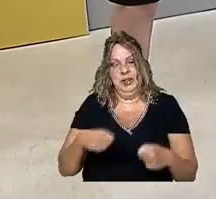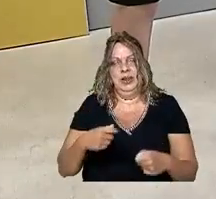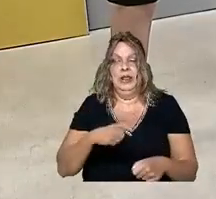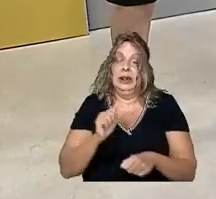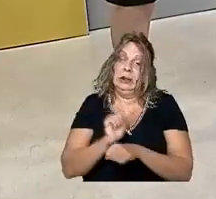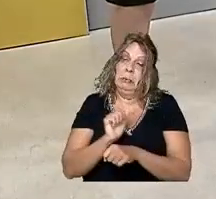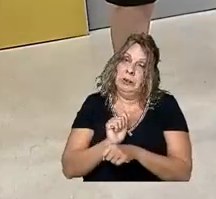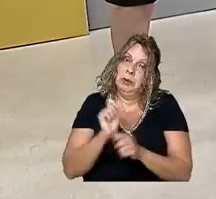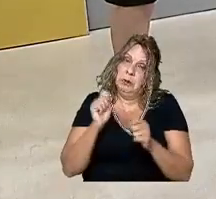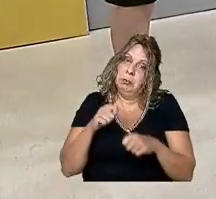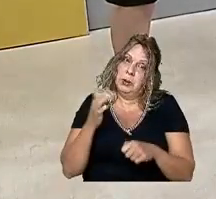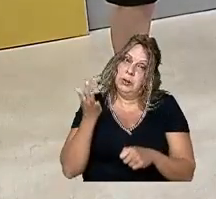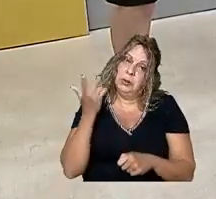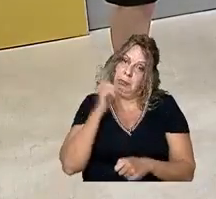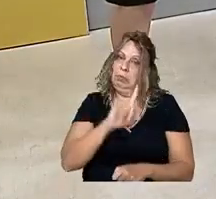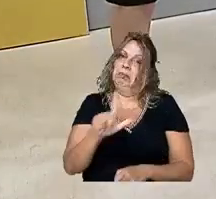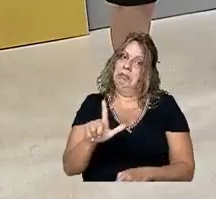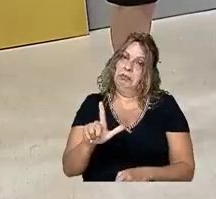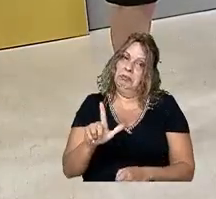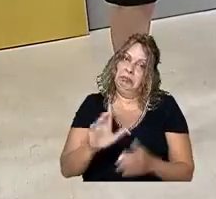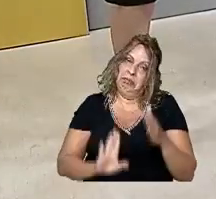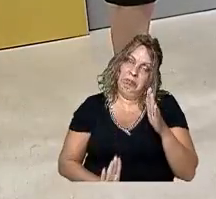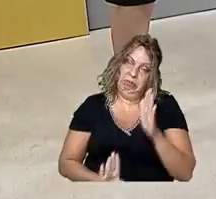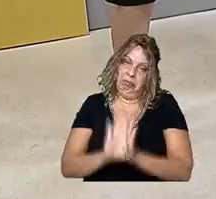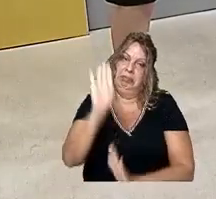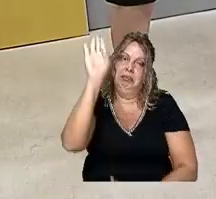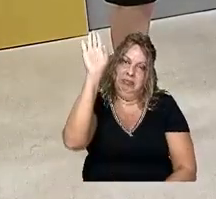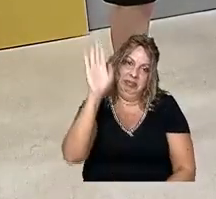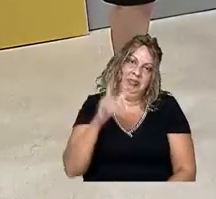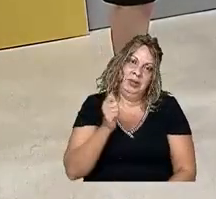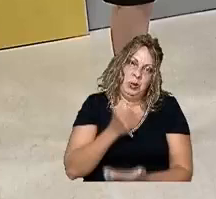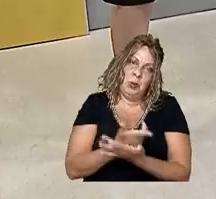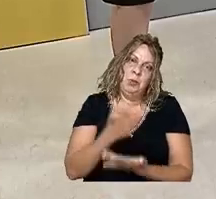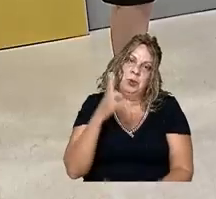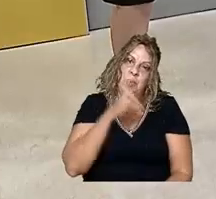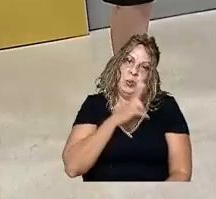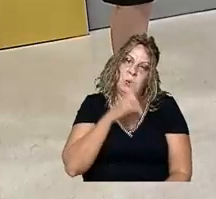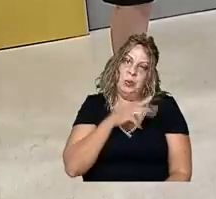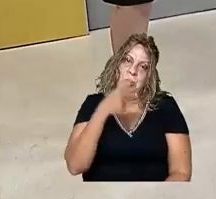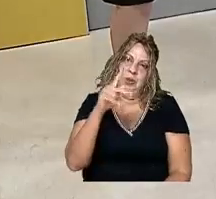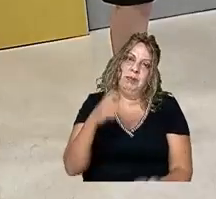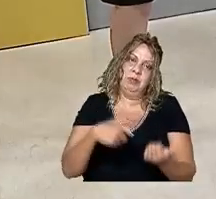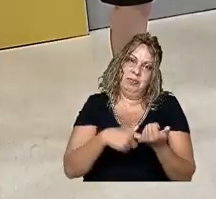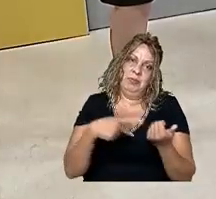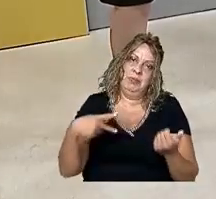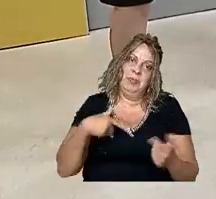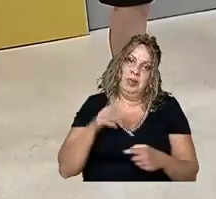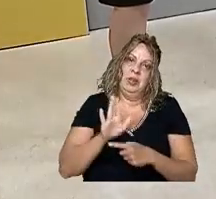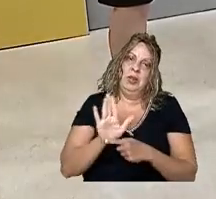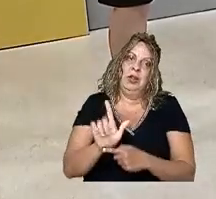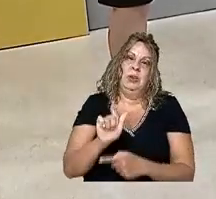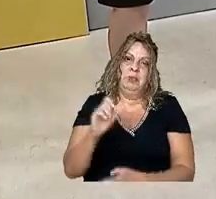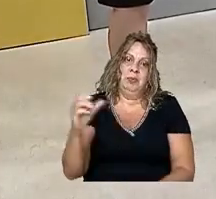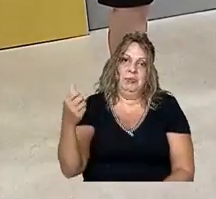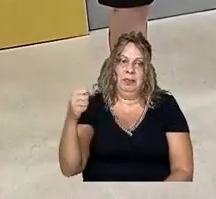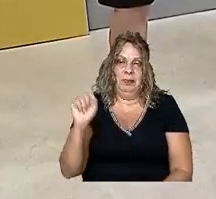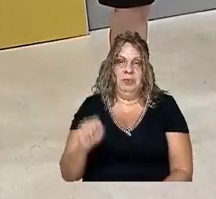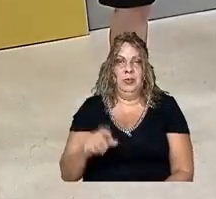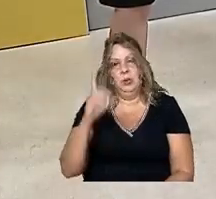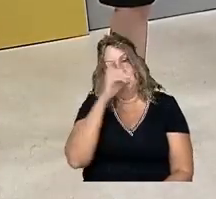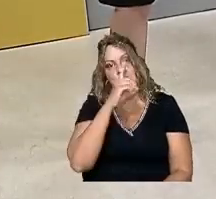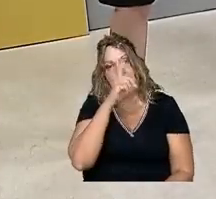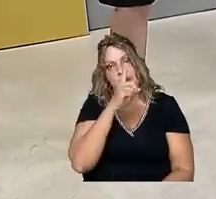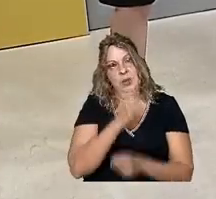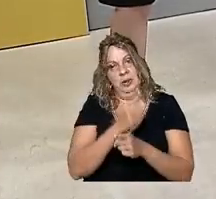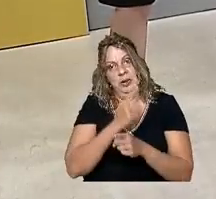ter esperança que tudo isso vai passar e a gente vai superar. Então, adquira já o seu Caju Cap, contribua com as ações do GAC Sergipe e todo domingo a